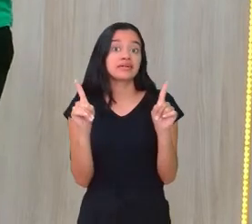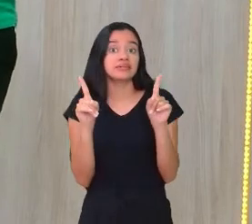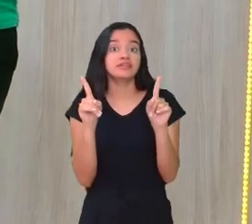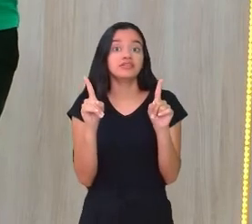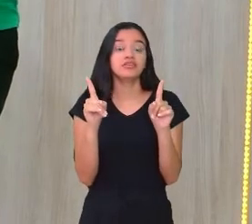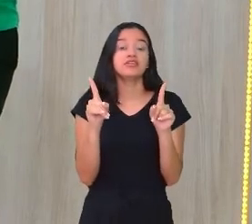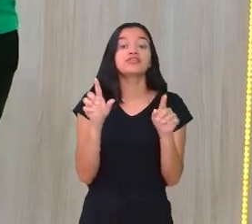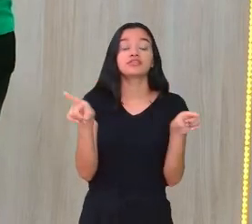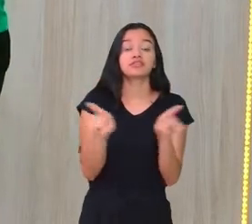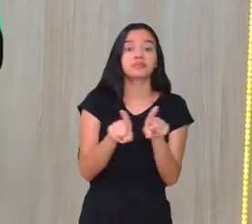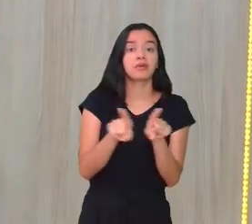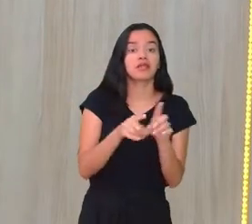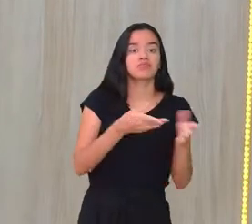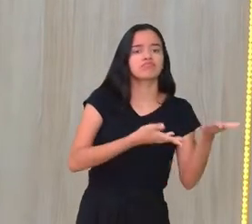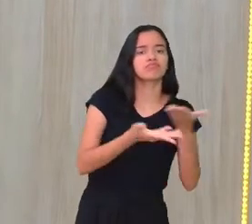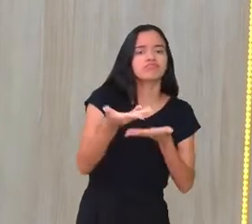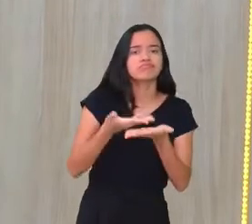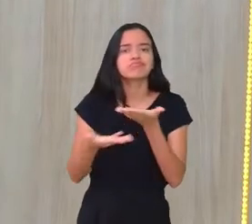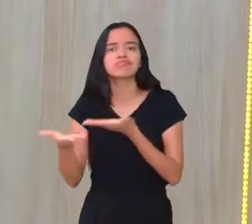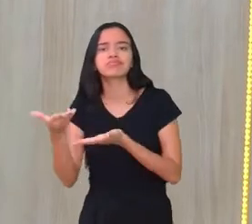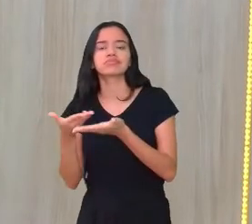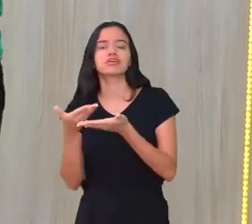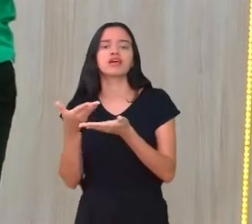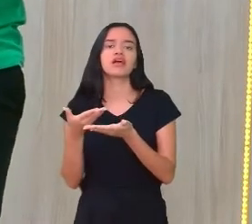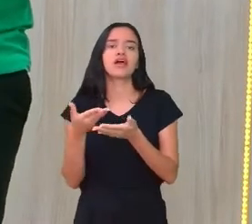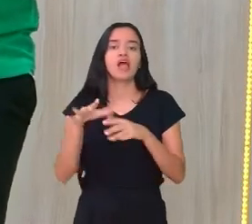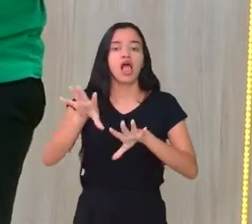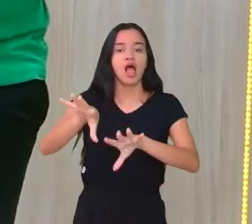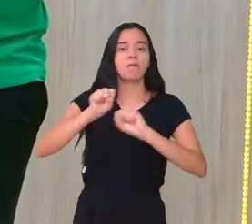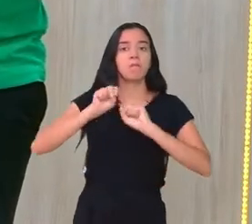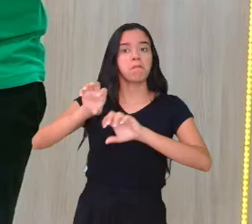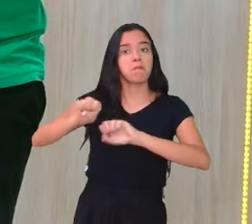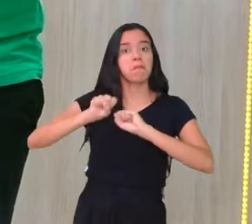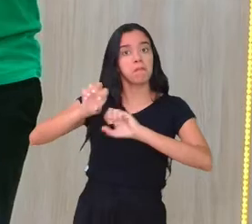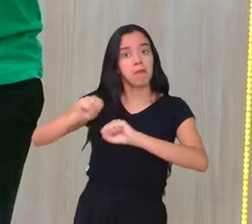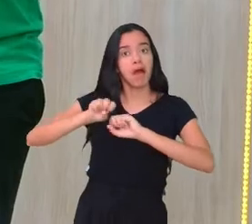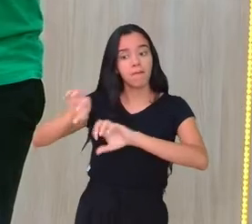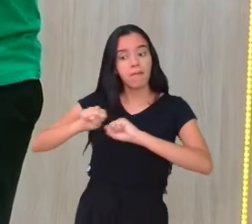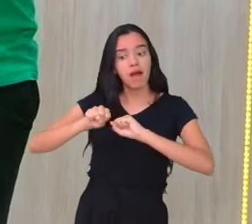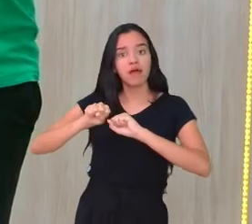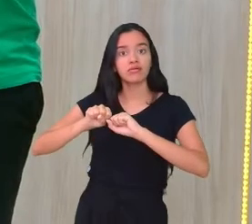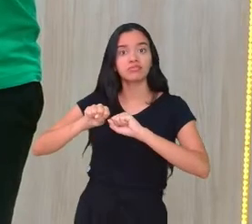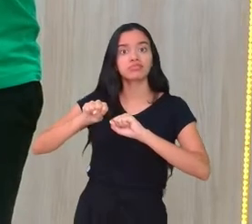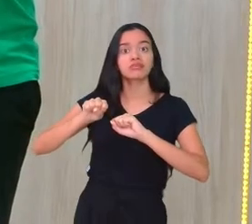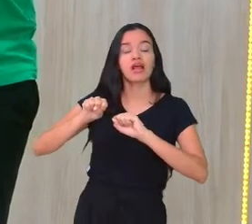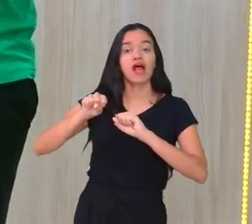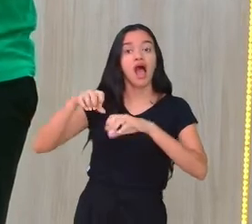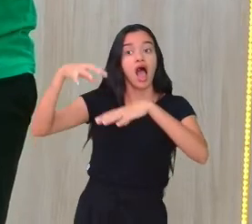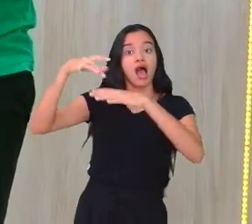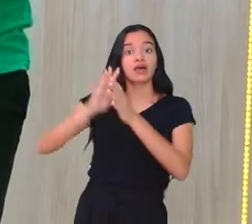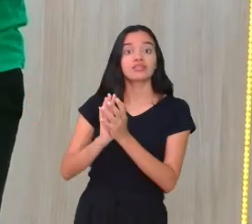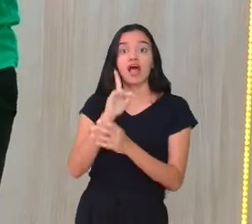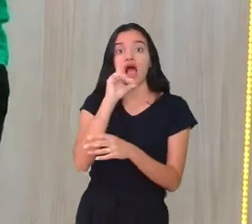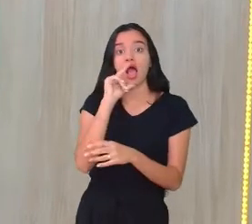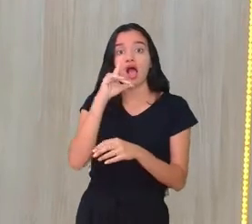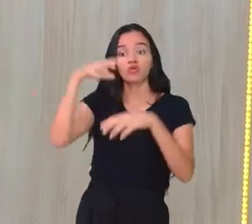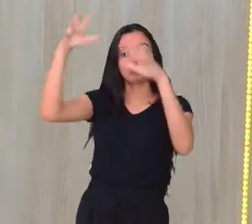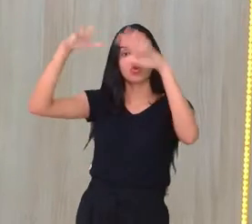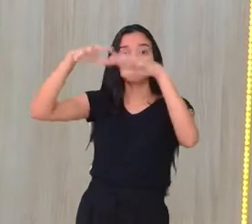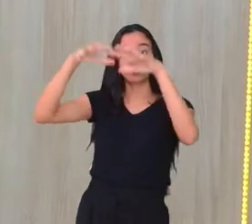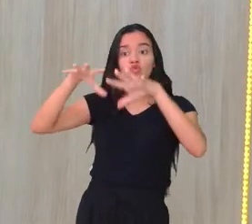se relaciona à captação da água da chuva, ou seja, a drenagem da água da chuva